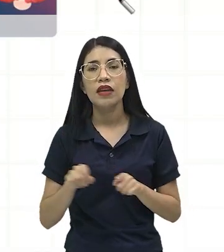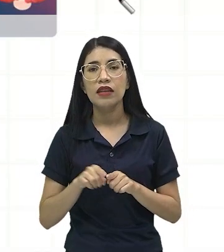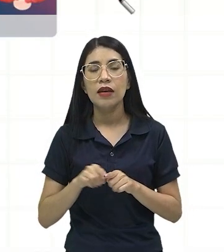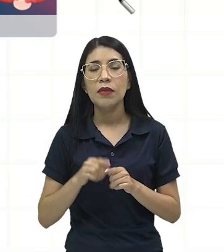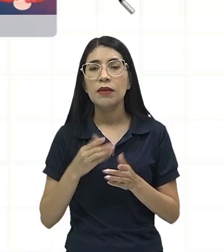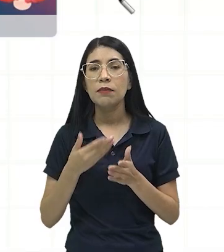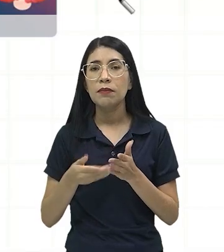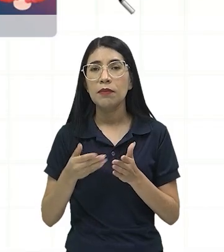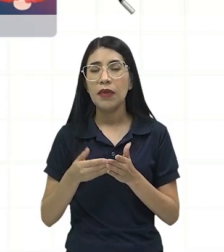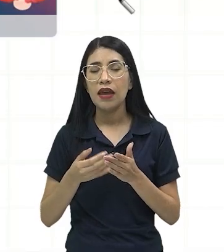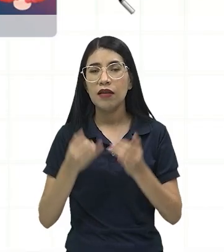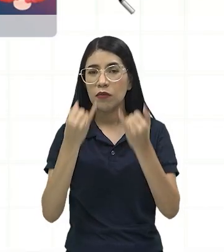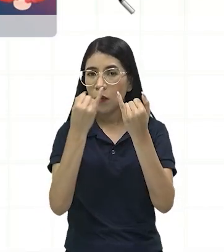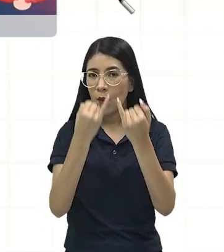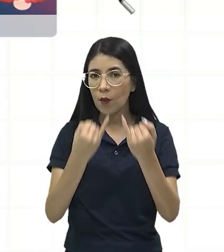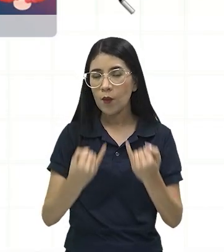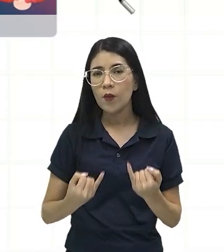no